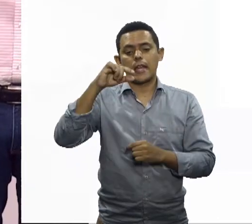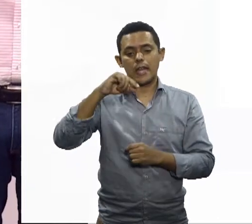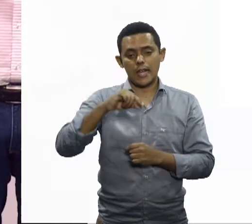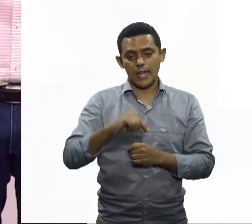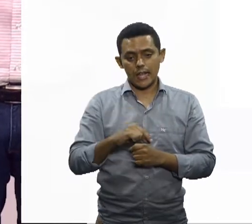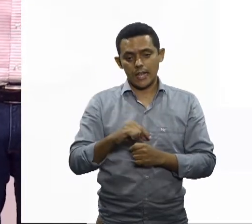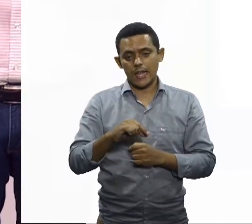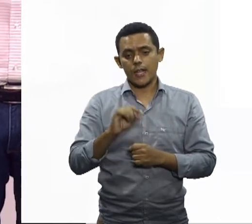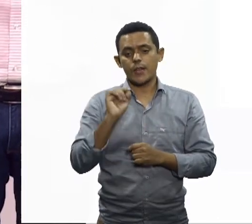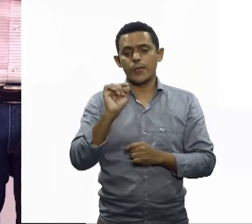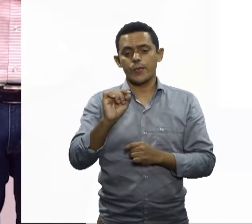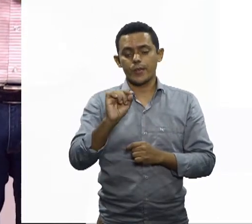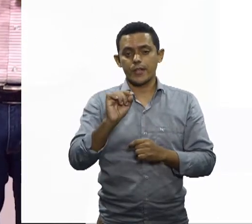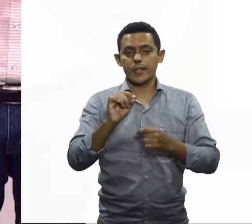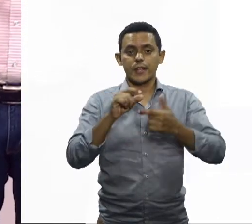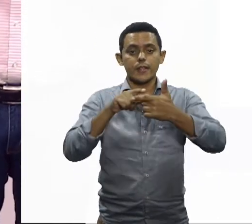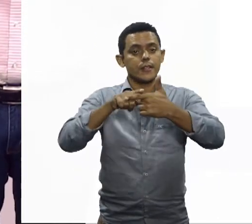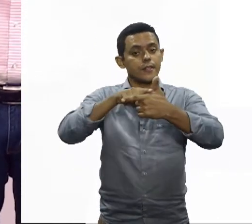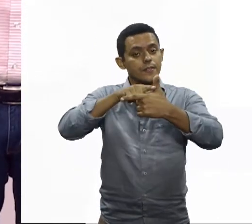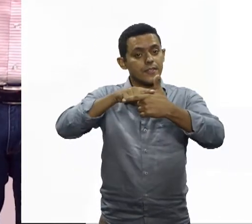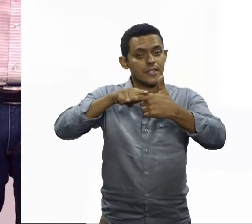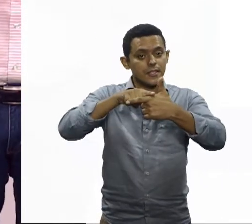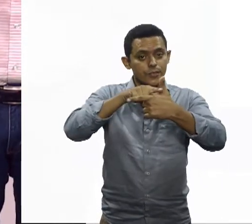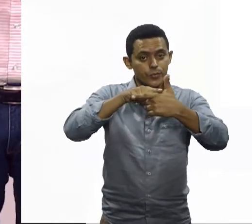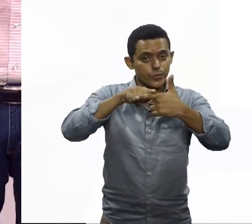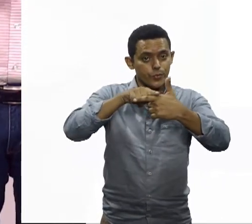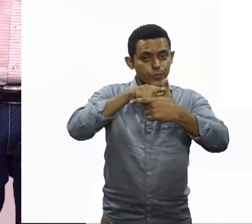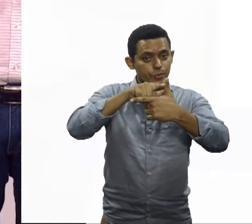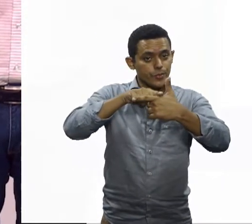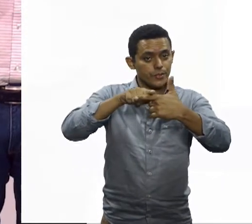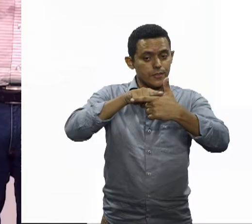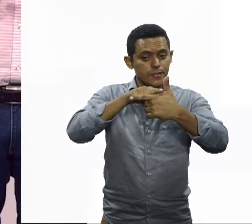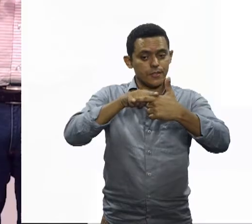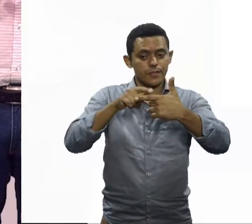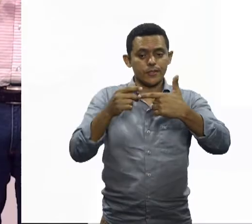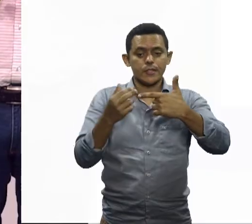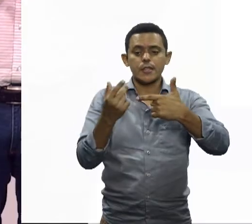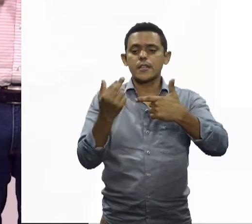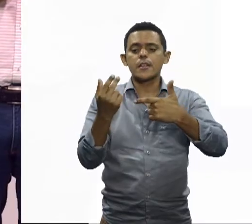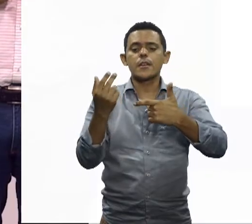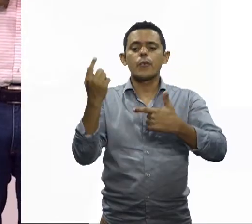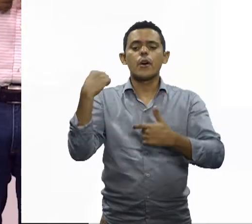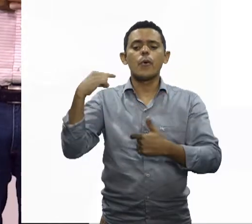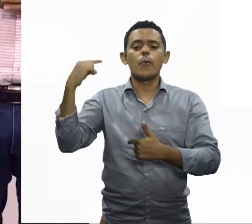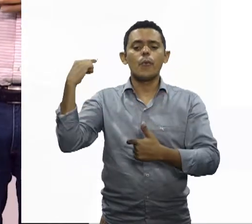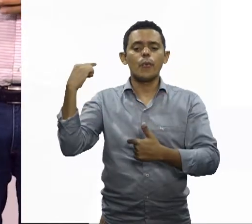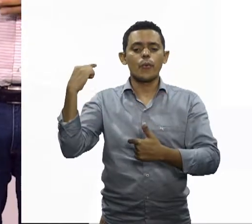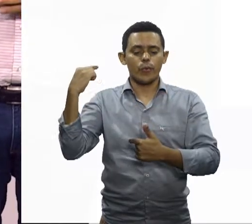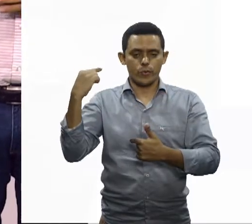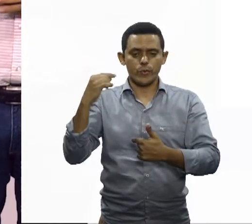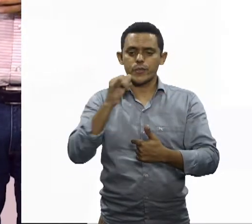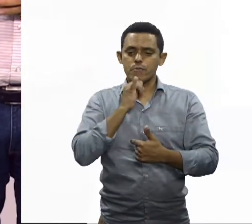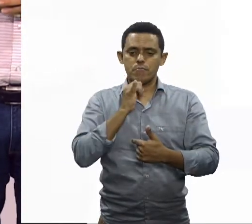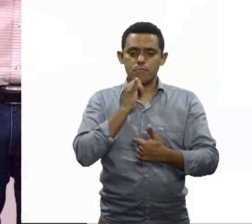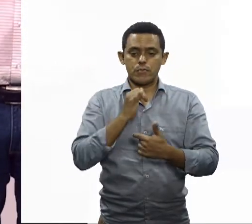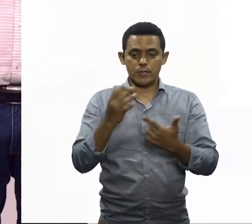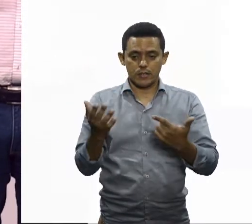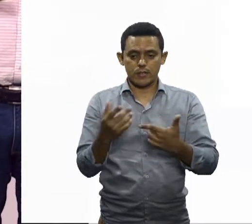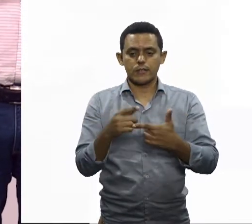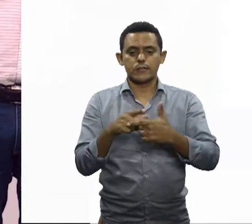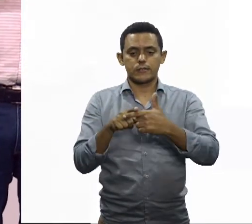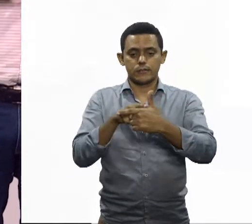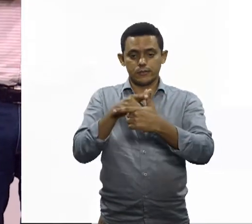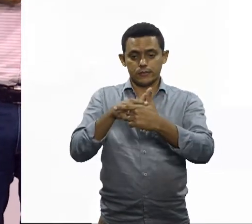quadrado, vou dividir por 100. Se eu estou em centímetro ao quadrado, quero passar para decímetro ao quadrado, eu também vou dividir por 100.